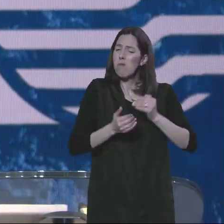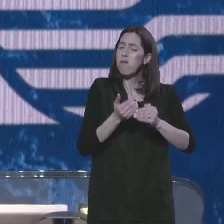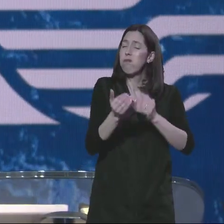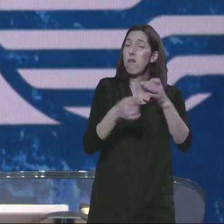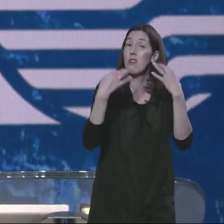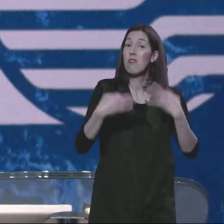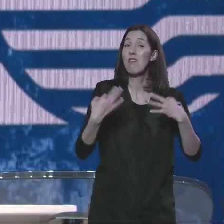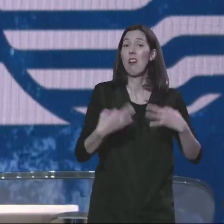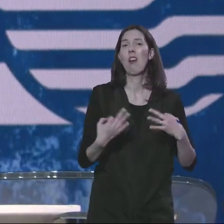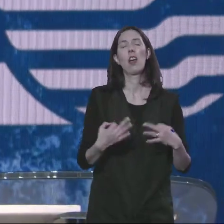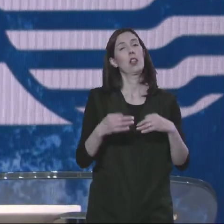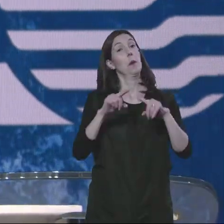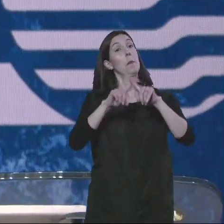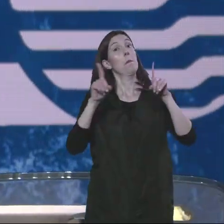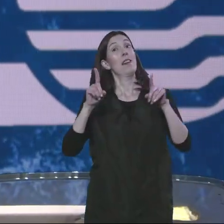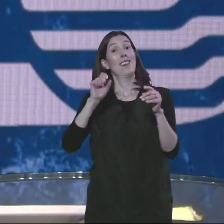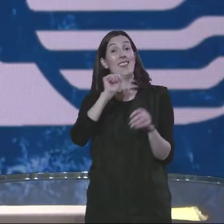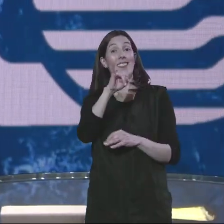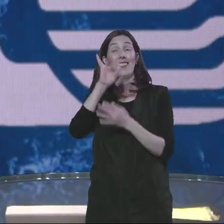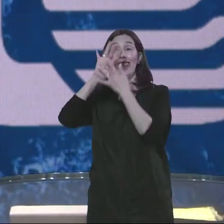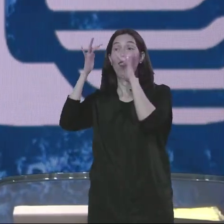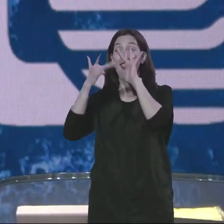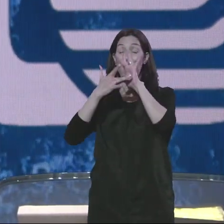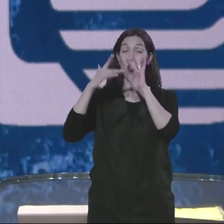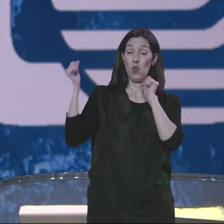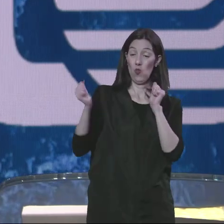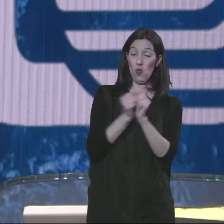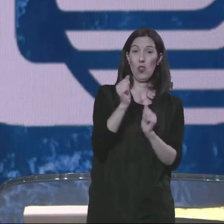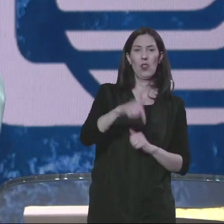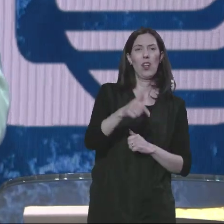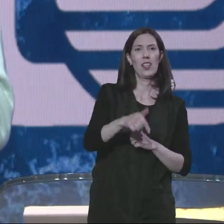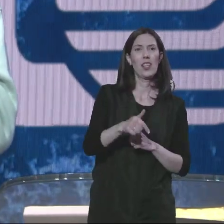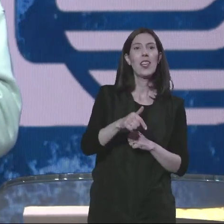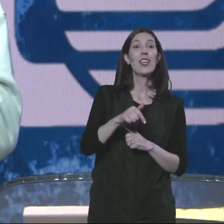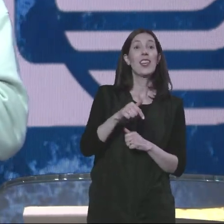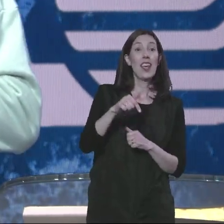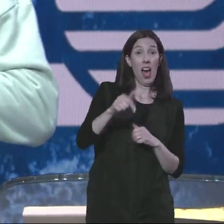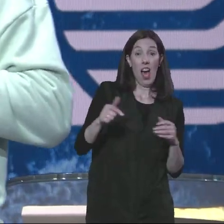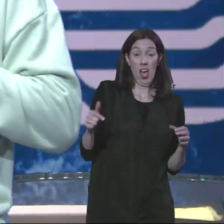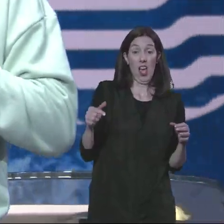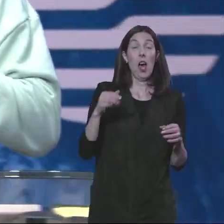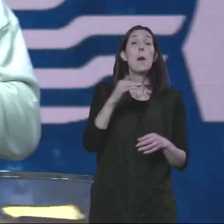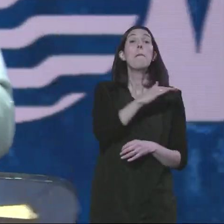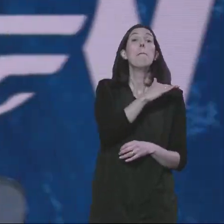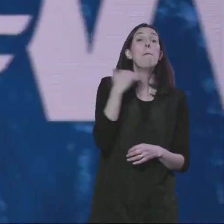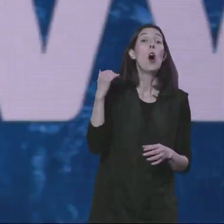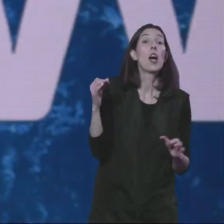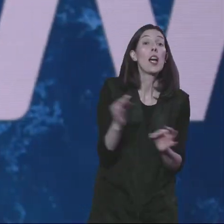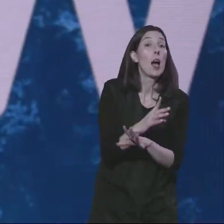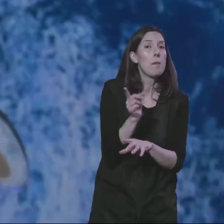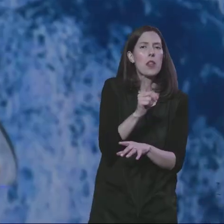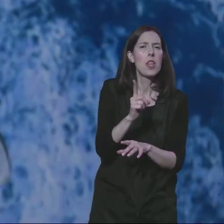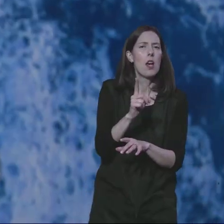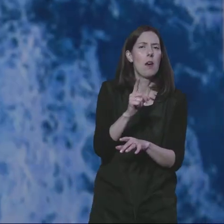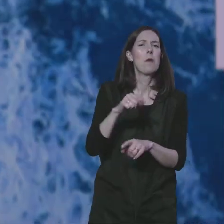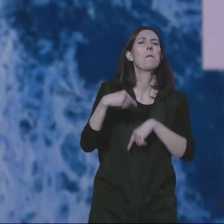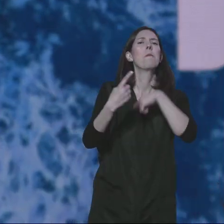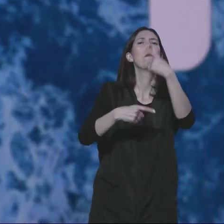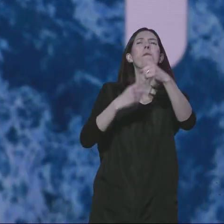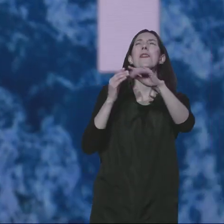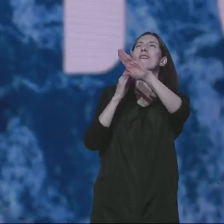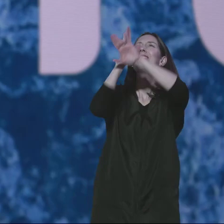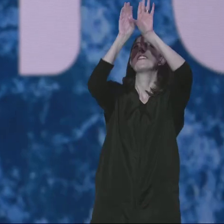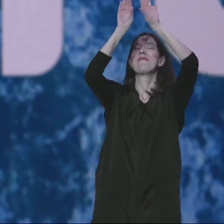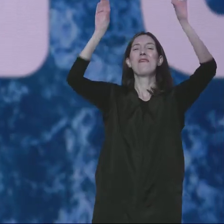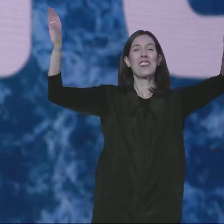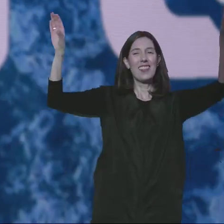nossa corrida, ela não acaba aqui na morte, ela acaba no céu. Amém? Então hoje Jesus, ele quer te ensinar